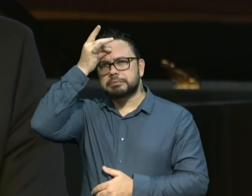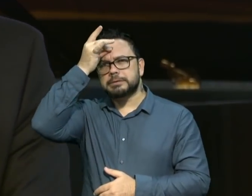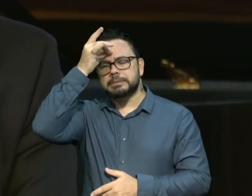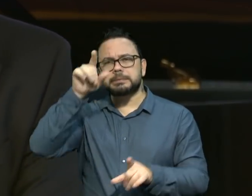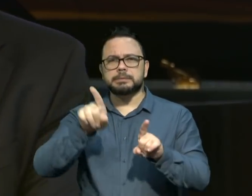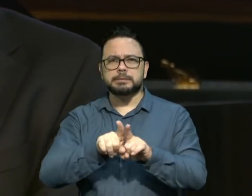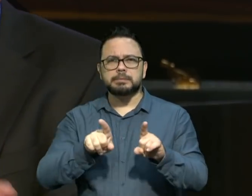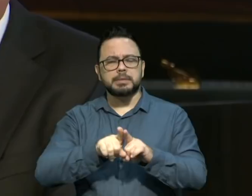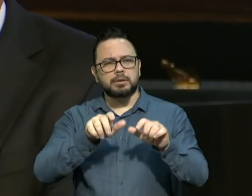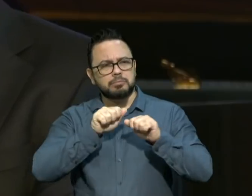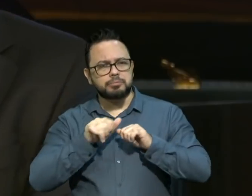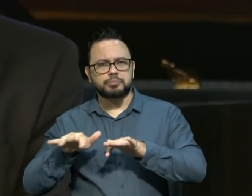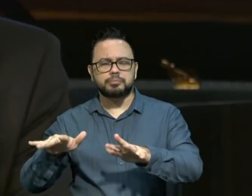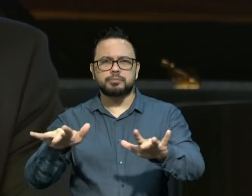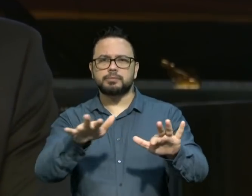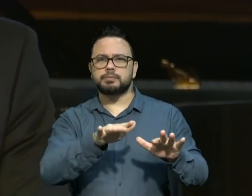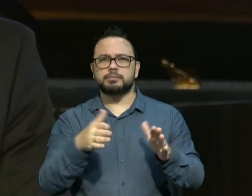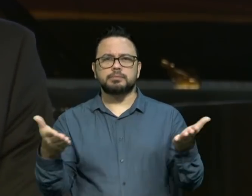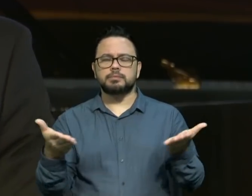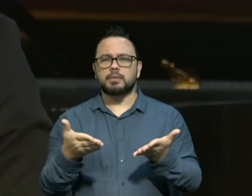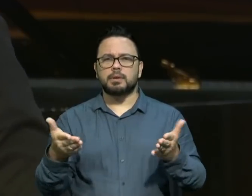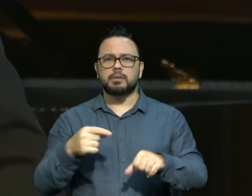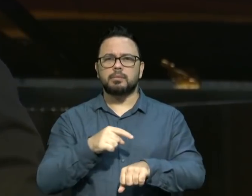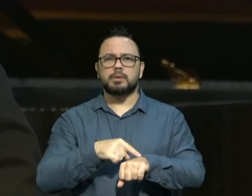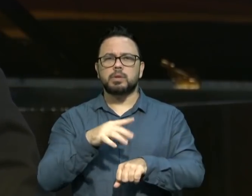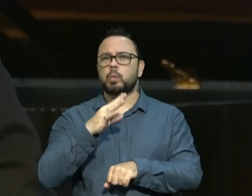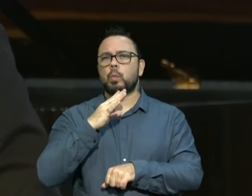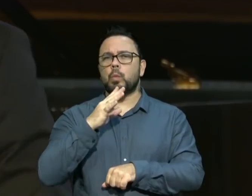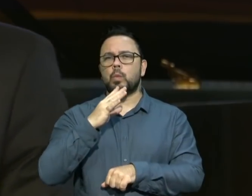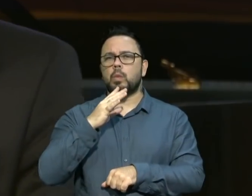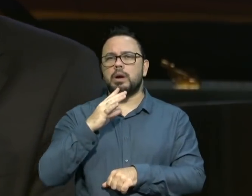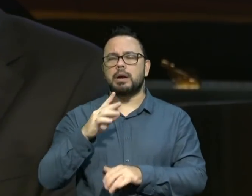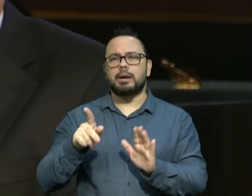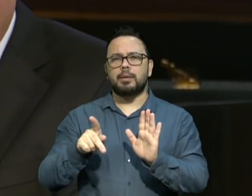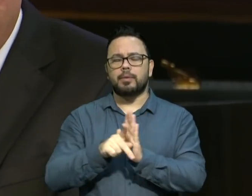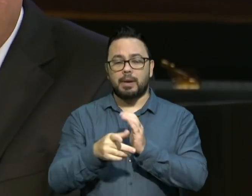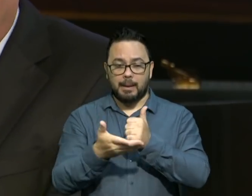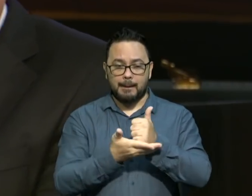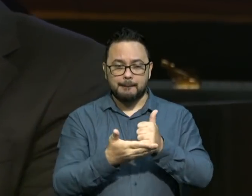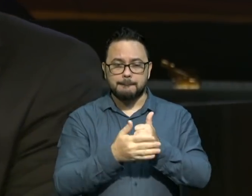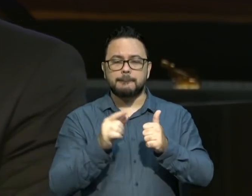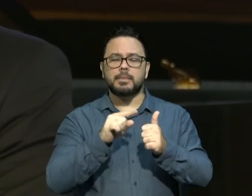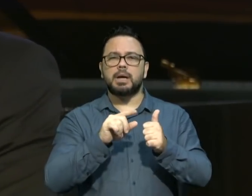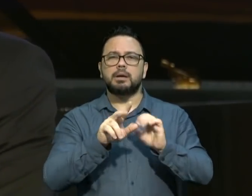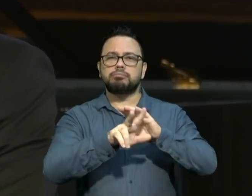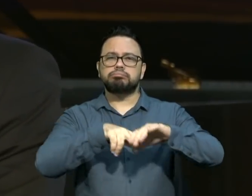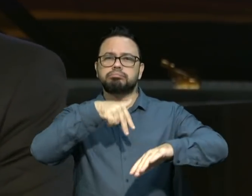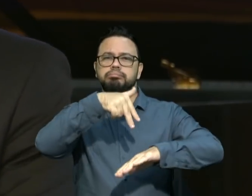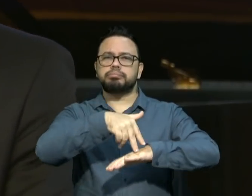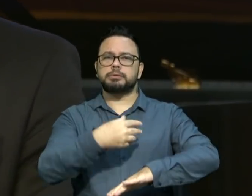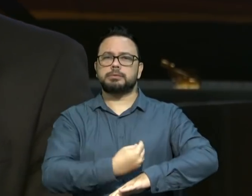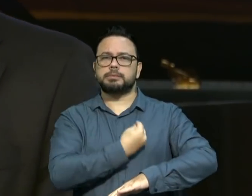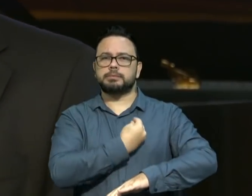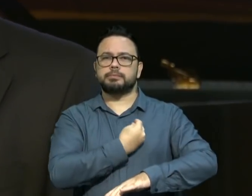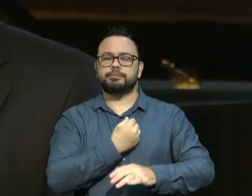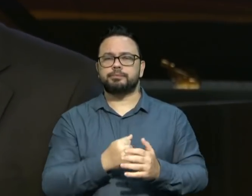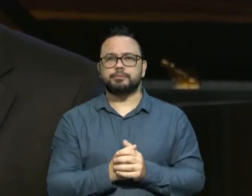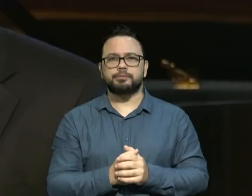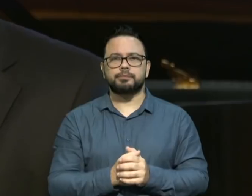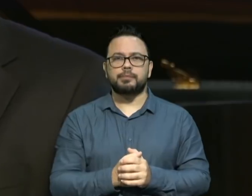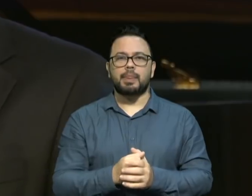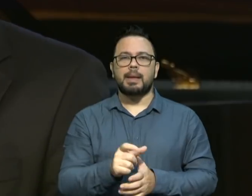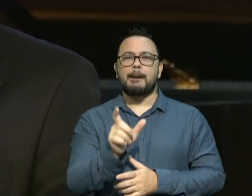você compartilhar esse esse sermão com alguém que não conhece a doutrina da Ressurreição Qual é o significado da palavra